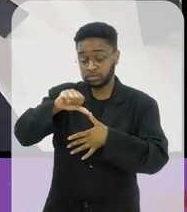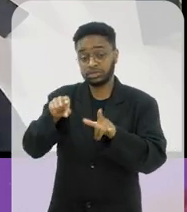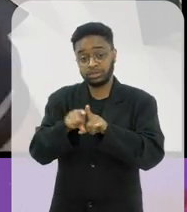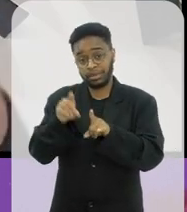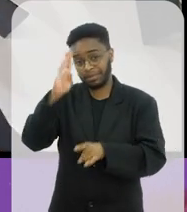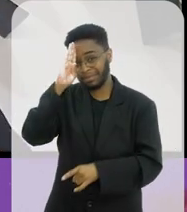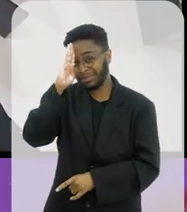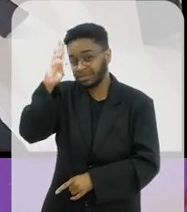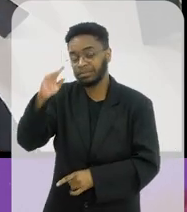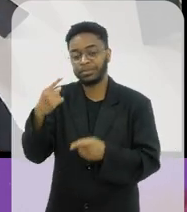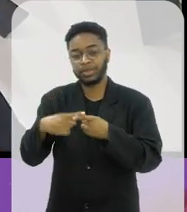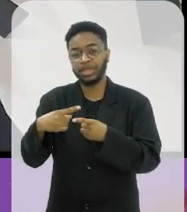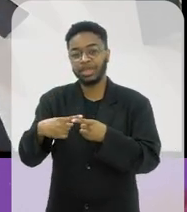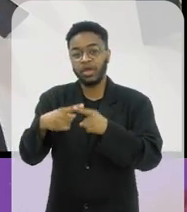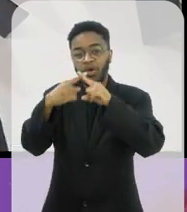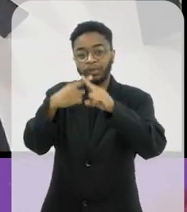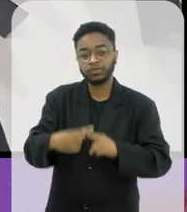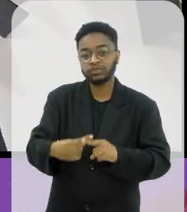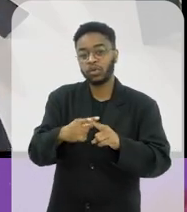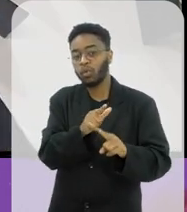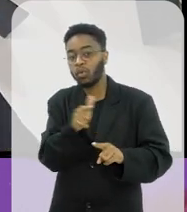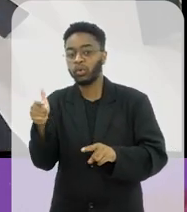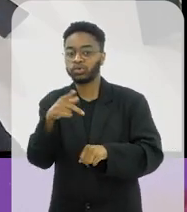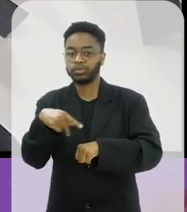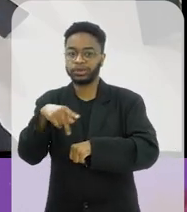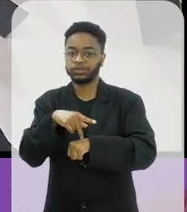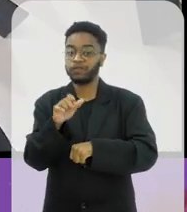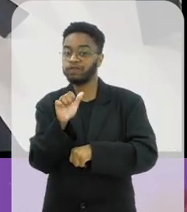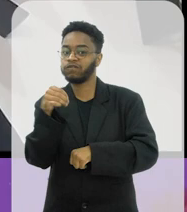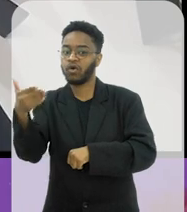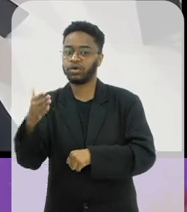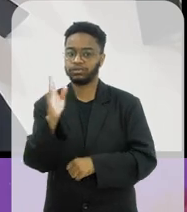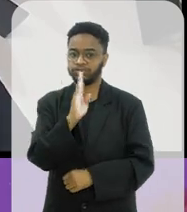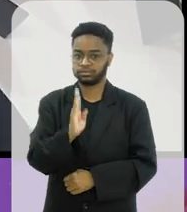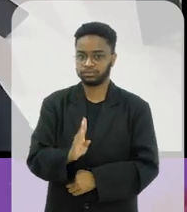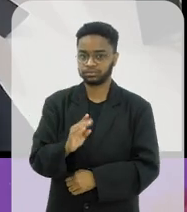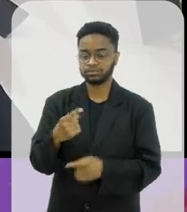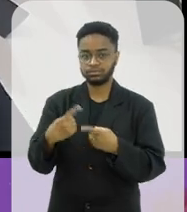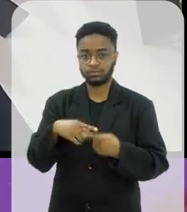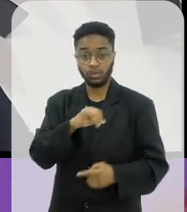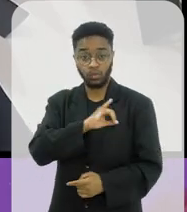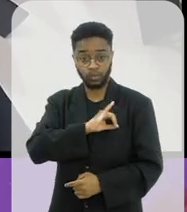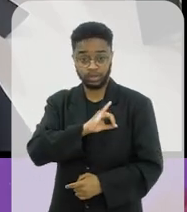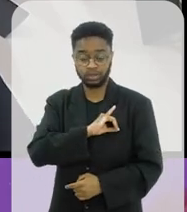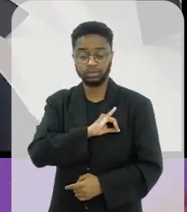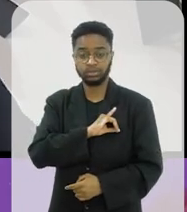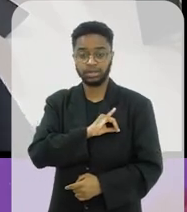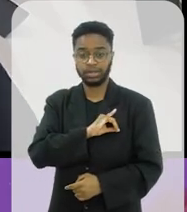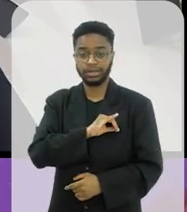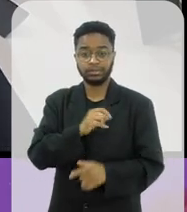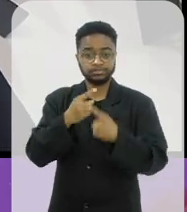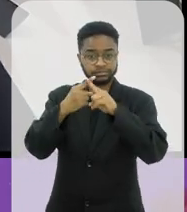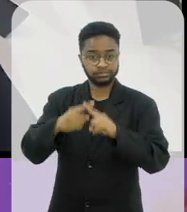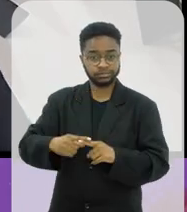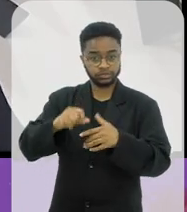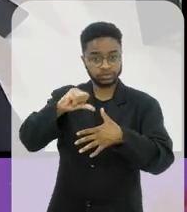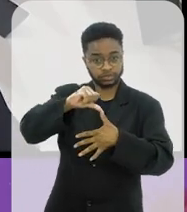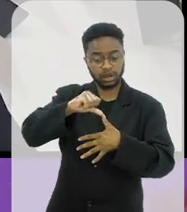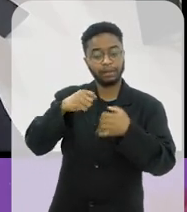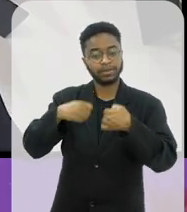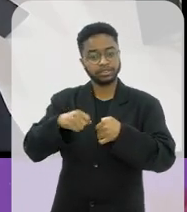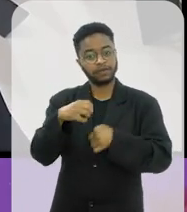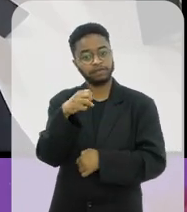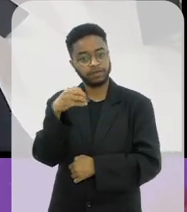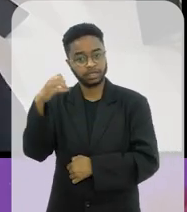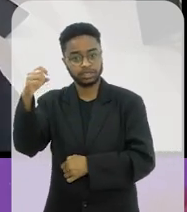mais, porque são jogos fora do país, fora do Brasil. O Internacional, na Sul-Americana, também vai